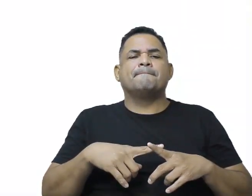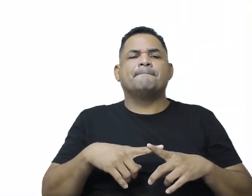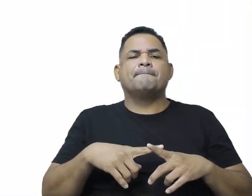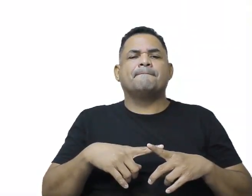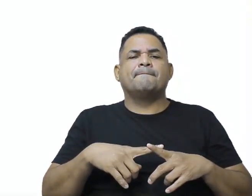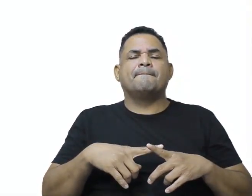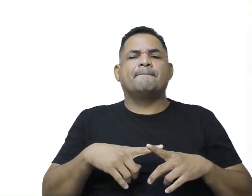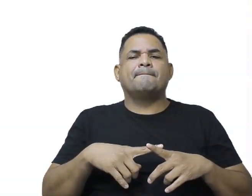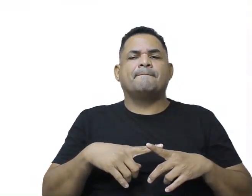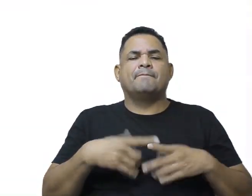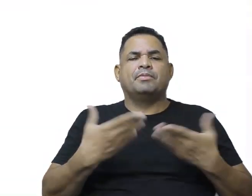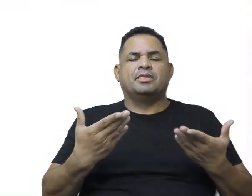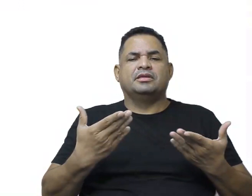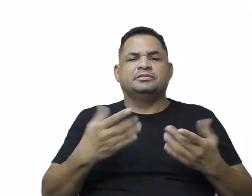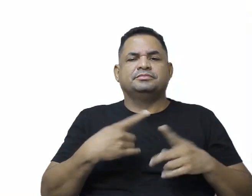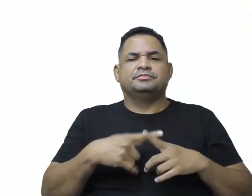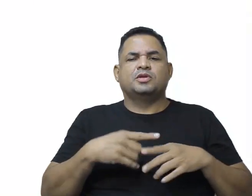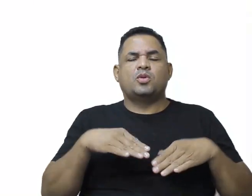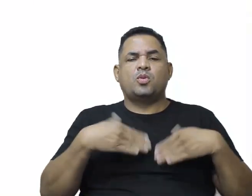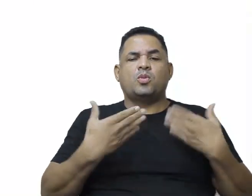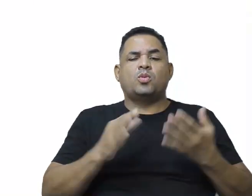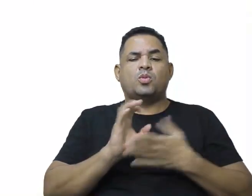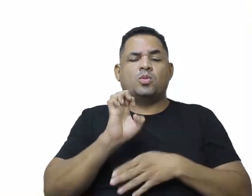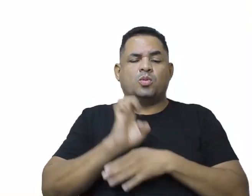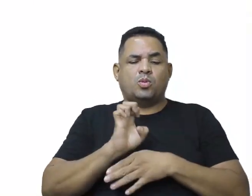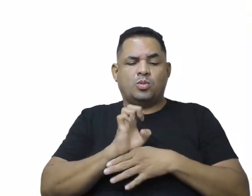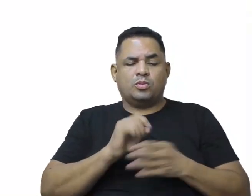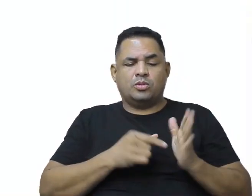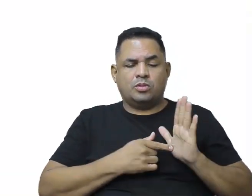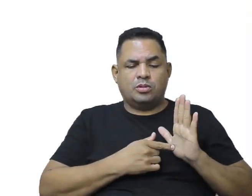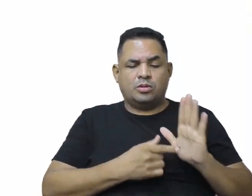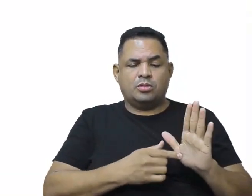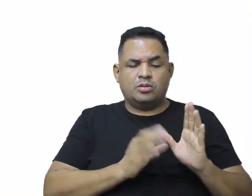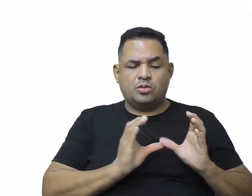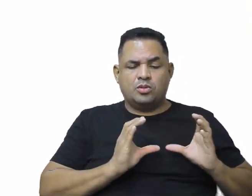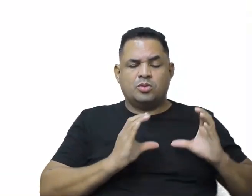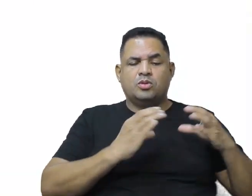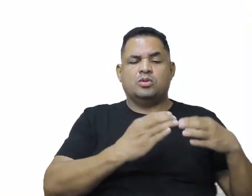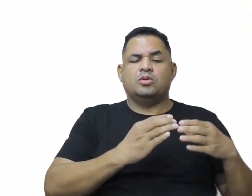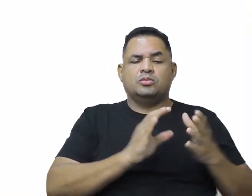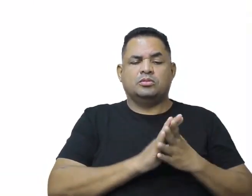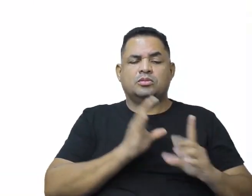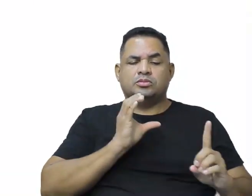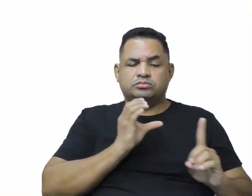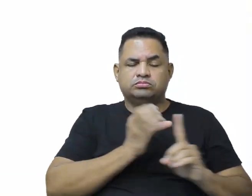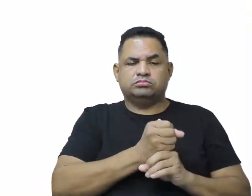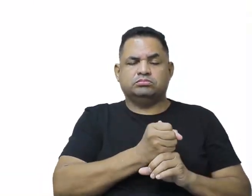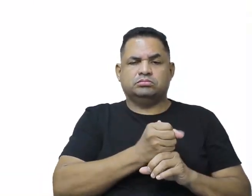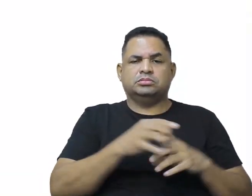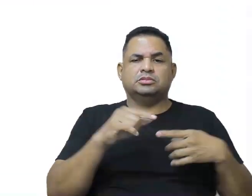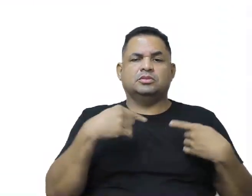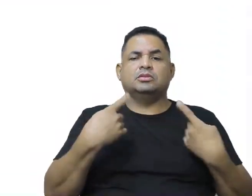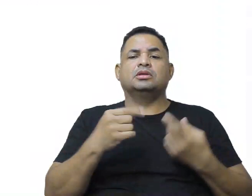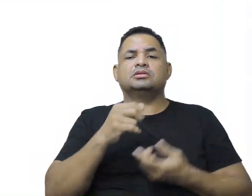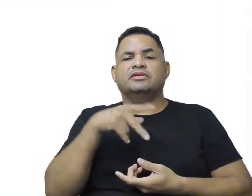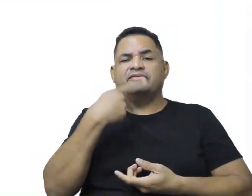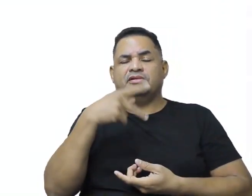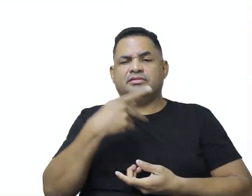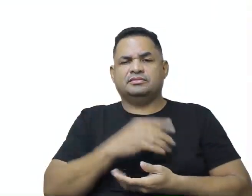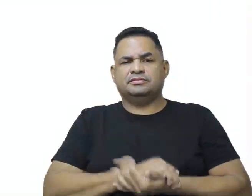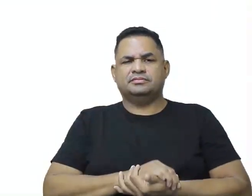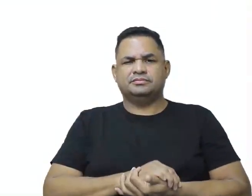ele tá dizendo aqui né que na medida em que o estado representa os interesses das classes dominantes que quem tá querendo